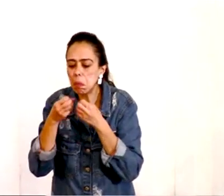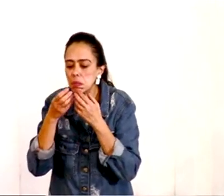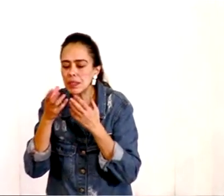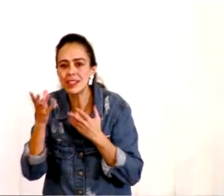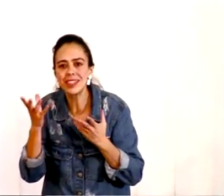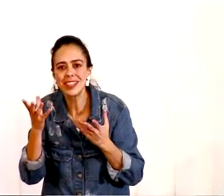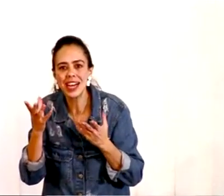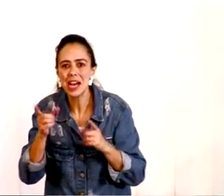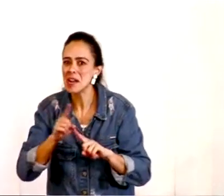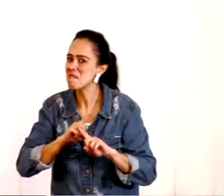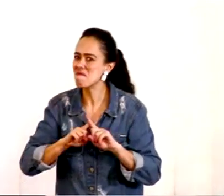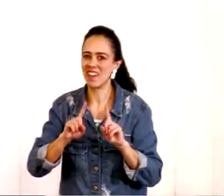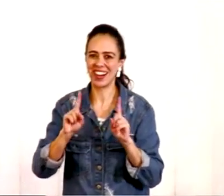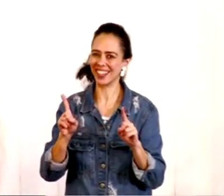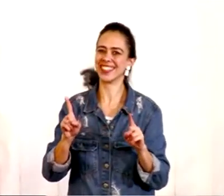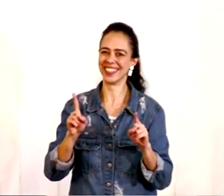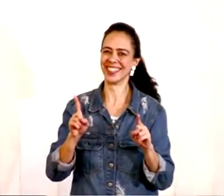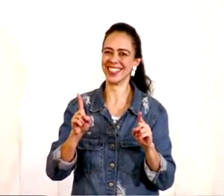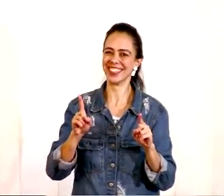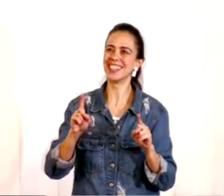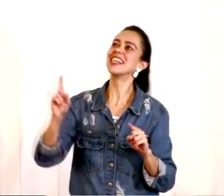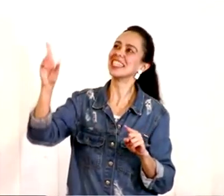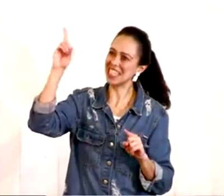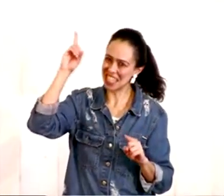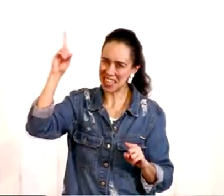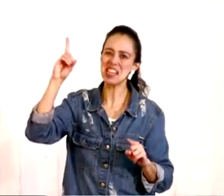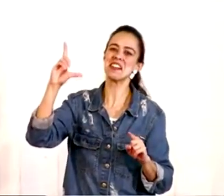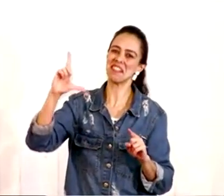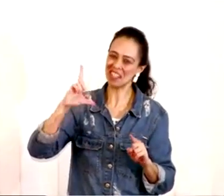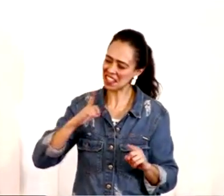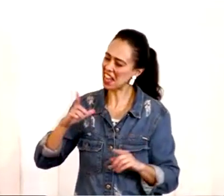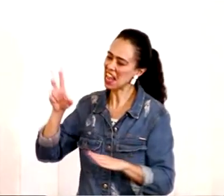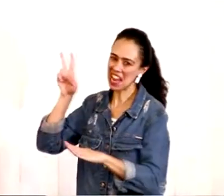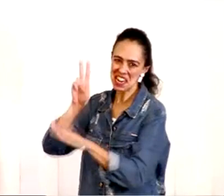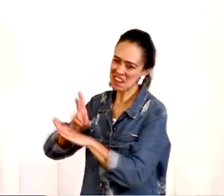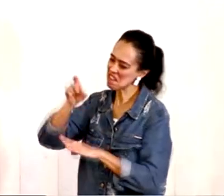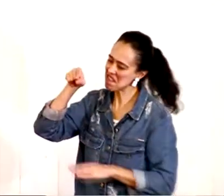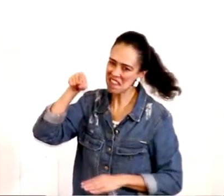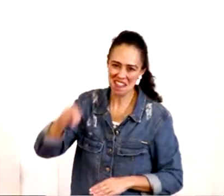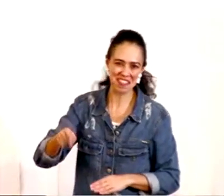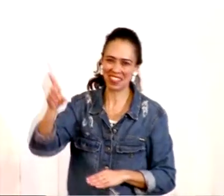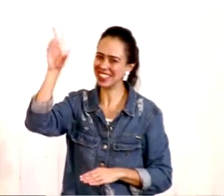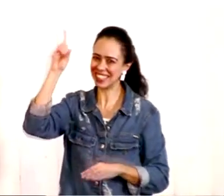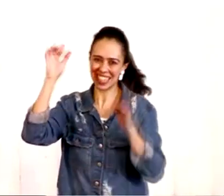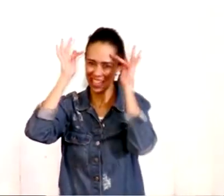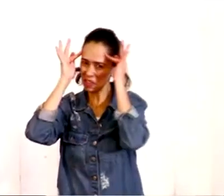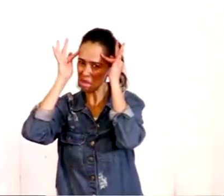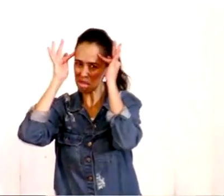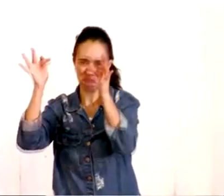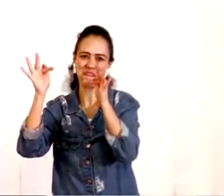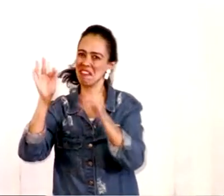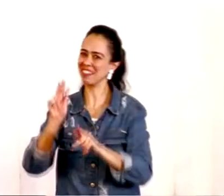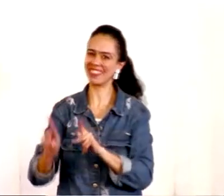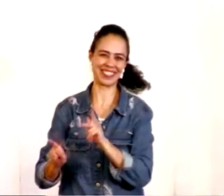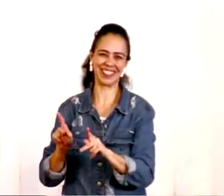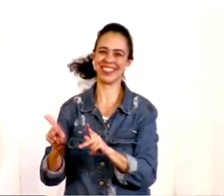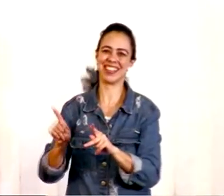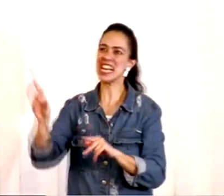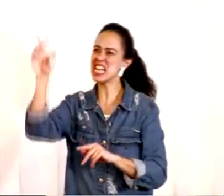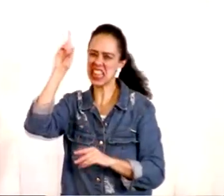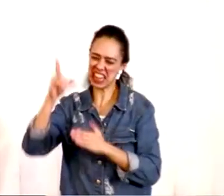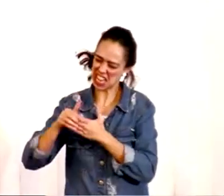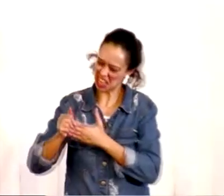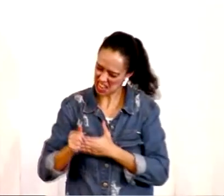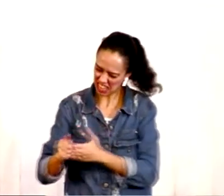de toda a obra, o Deus fiel, o Deus que conduz